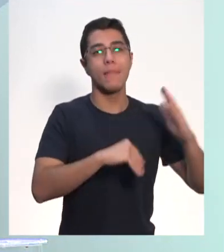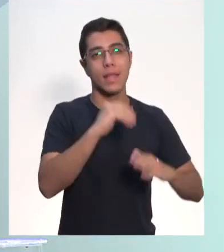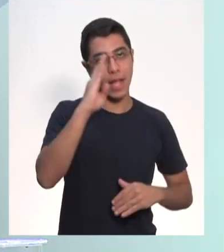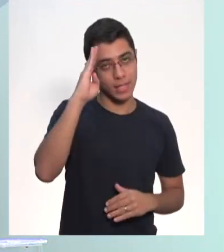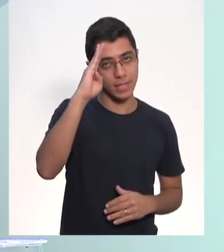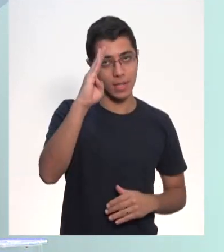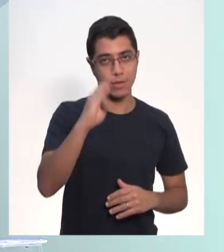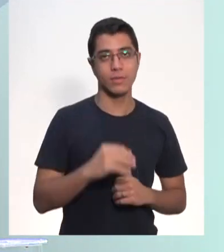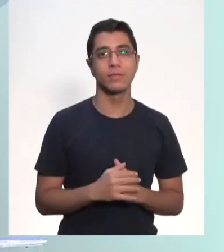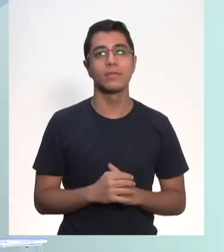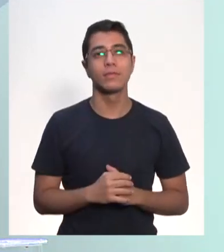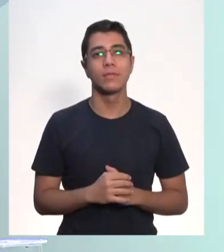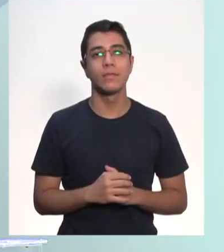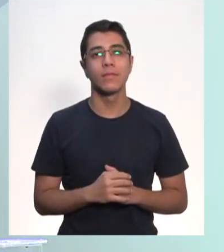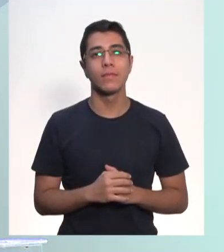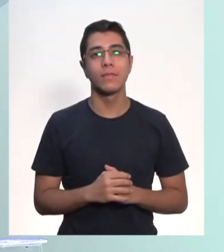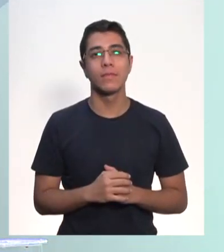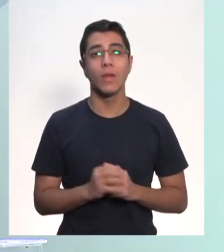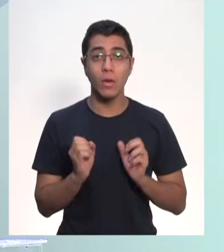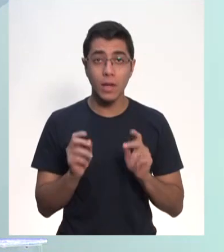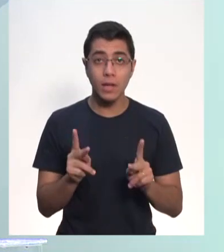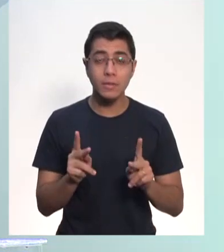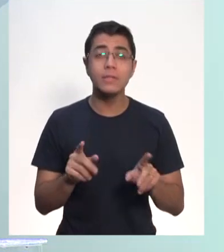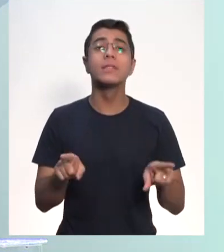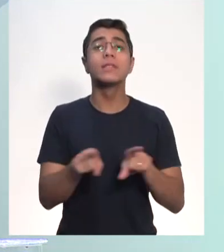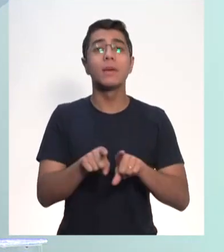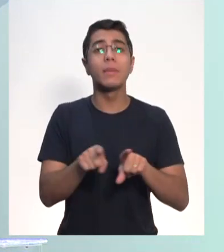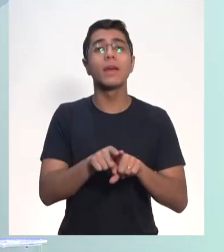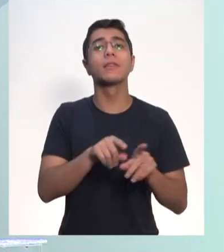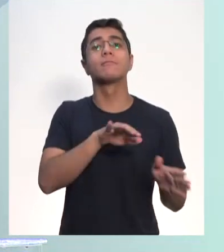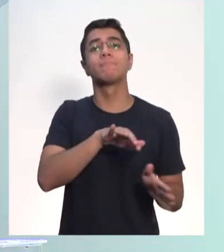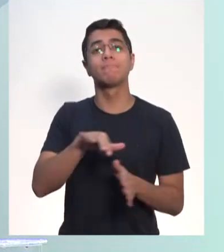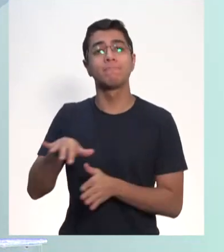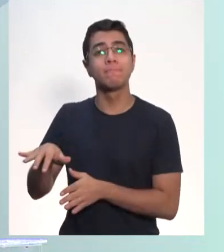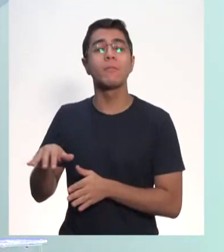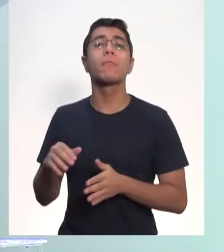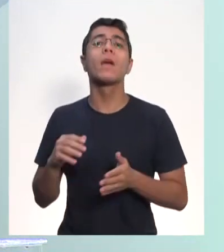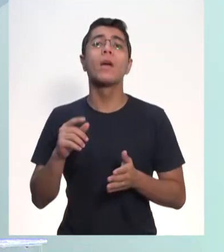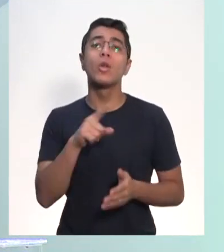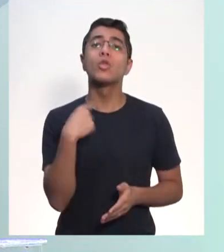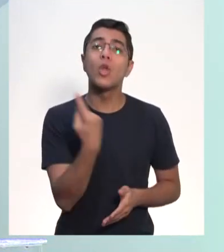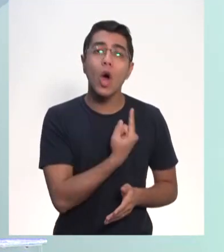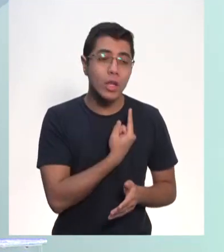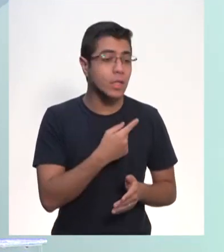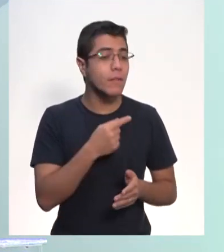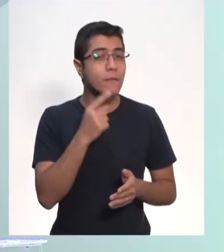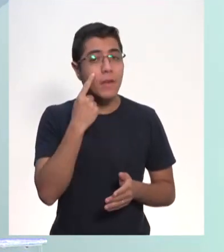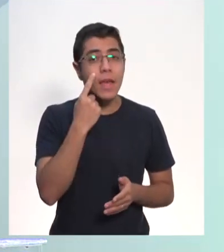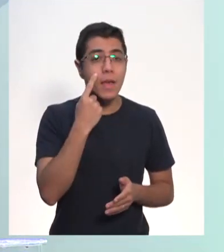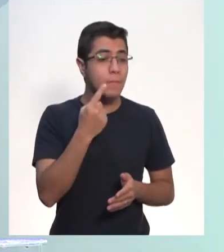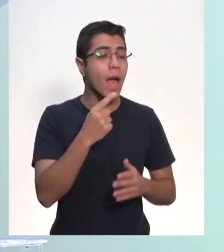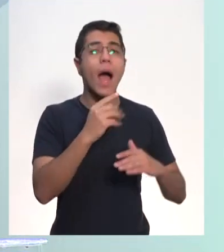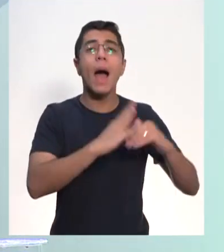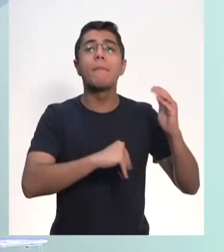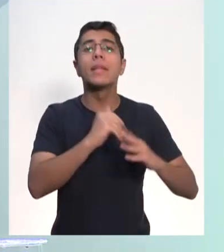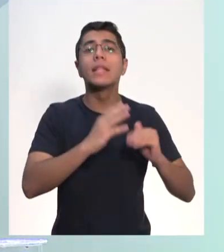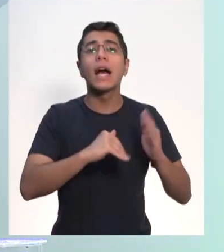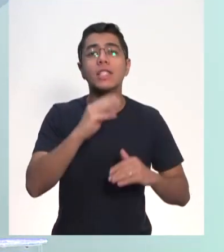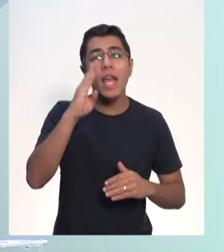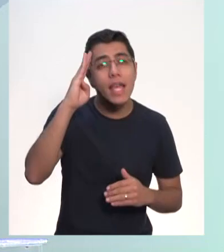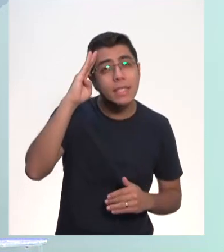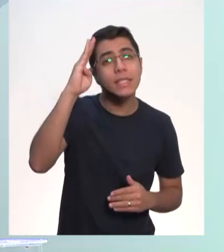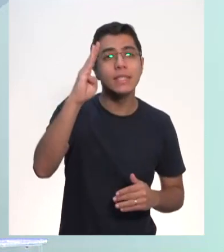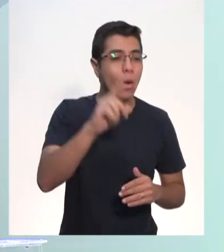Uma outra questão também que fundamentou a escolha das habilidades essenciais no ensino médio foi pensar